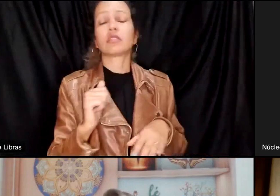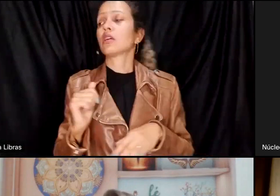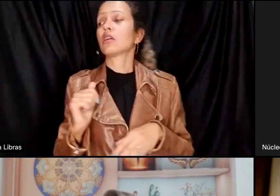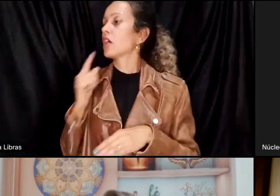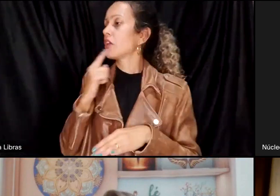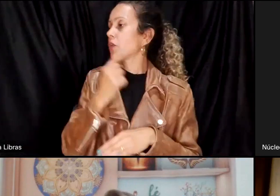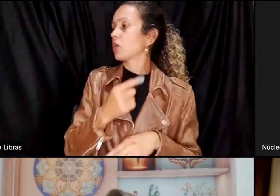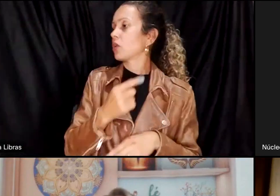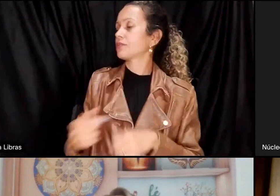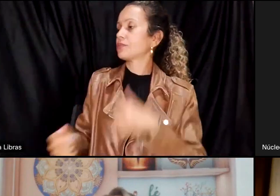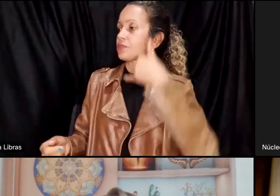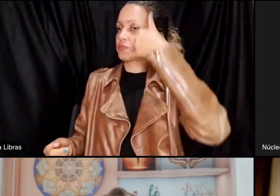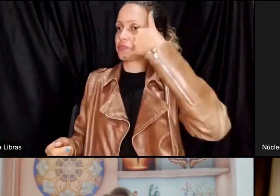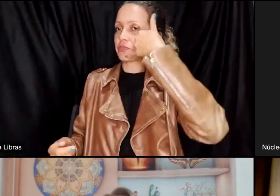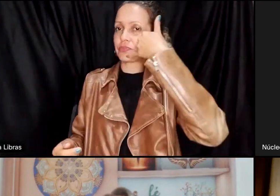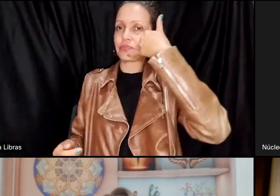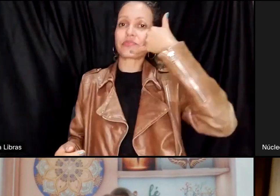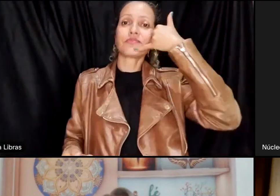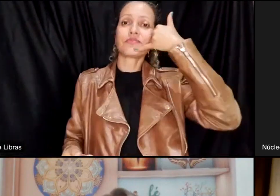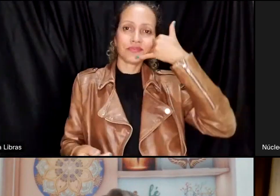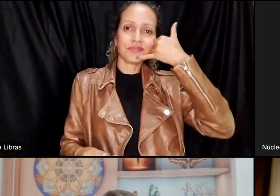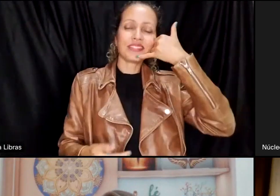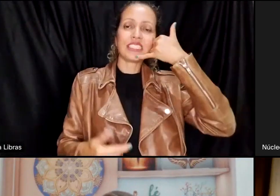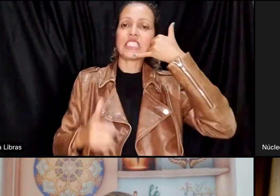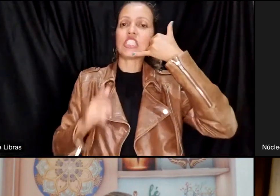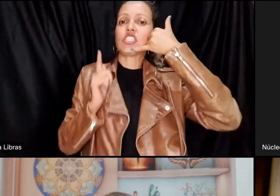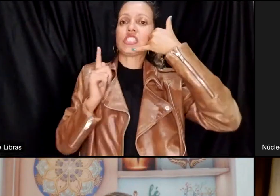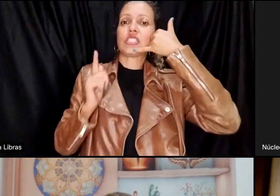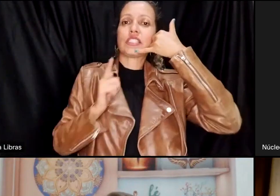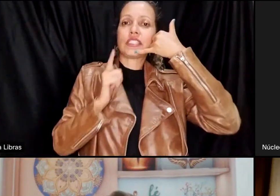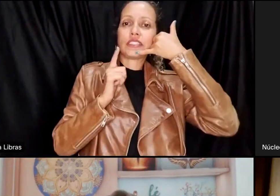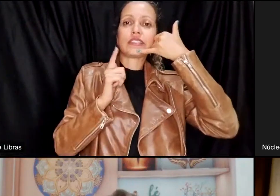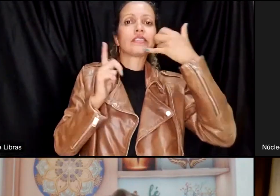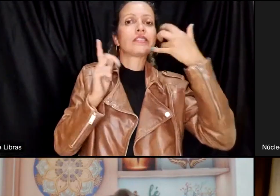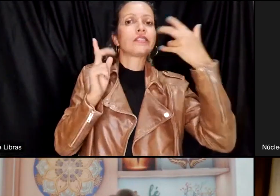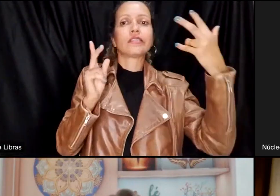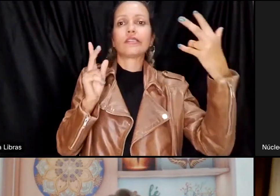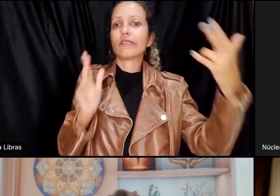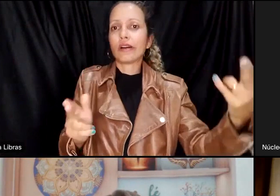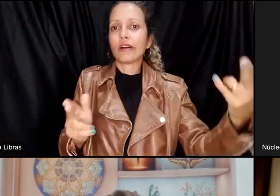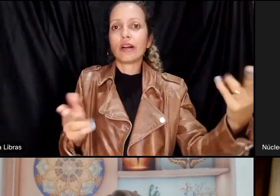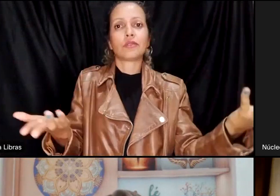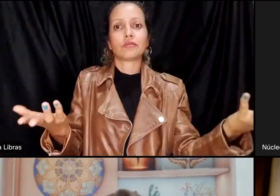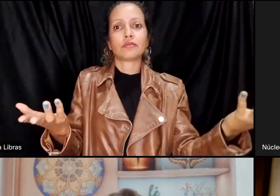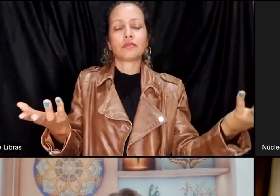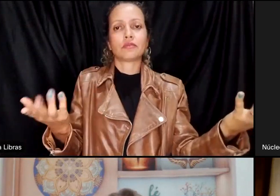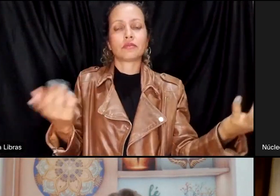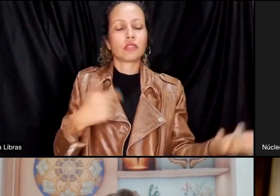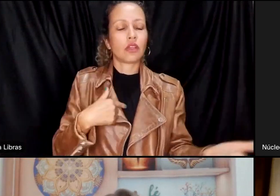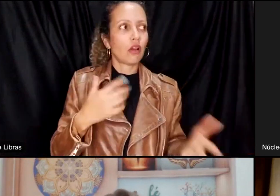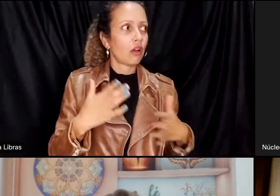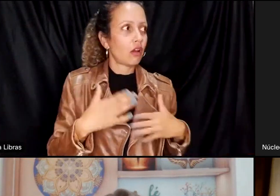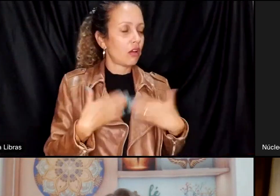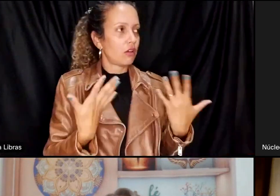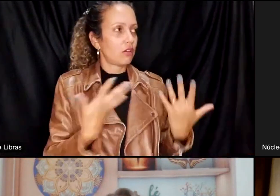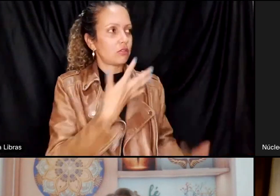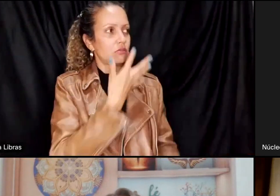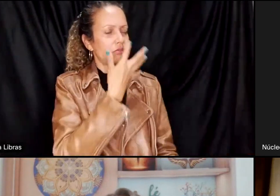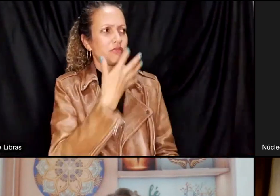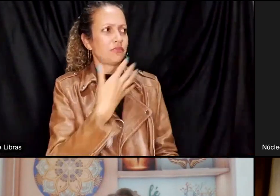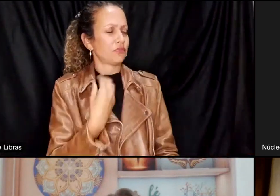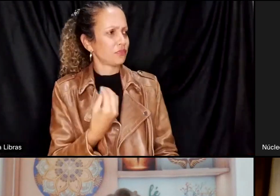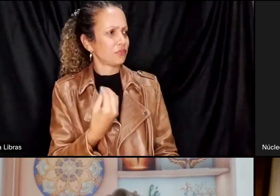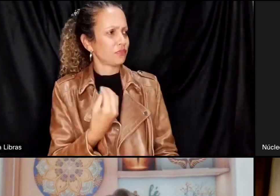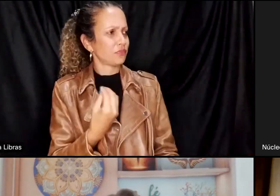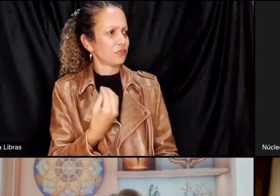ligou para o gerente, e o gerente teve a mesma fala. Eu fiquei tão assustada. Aí, a Letícia ficou brava, e começou